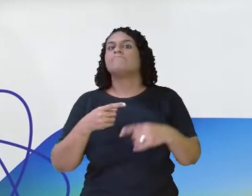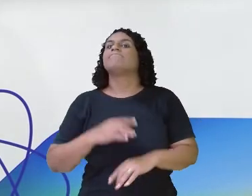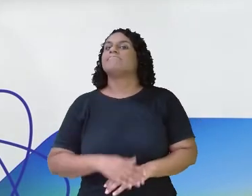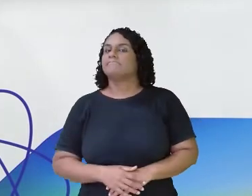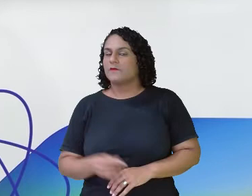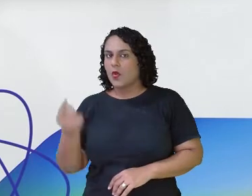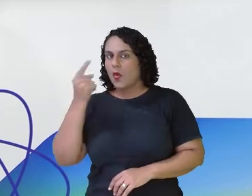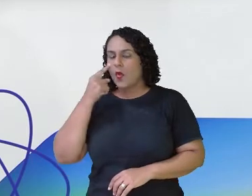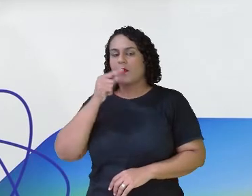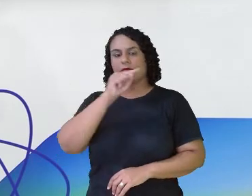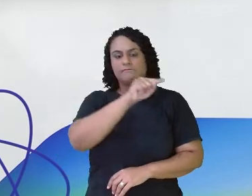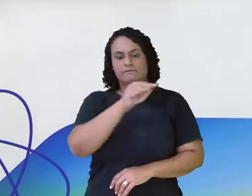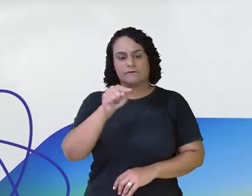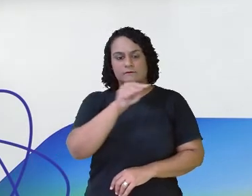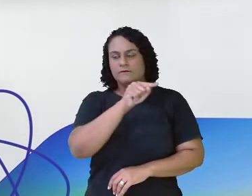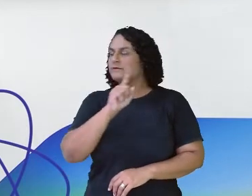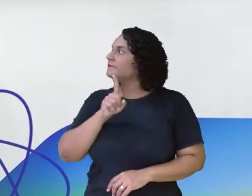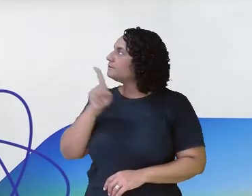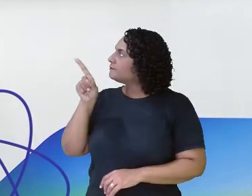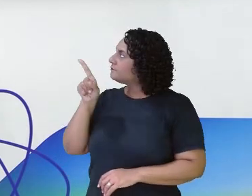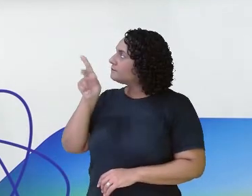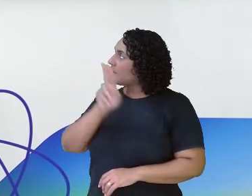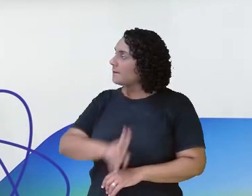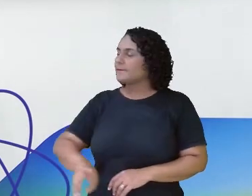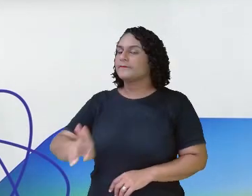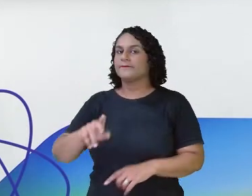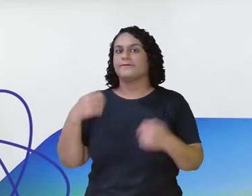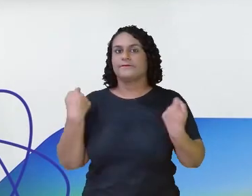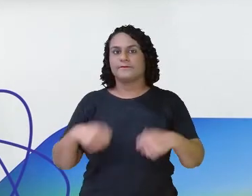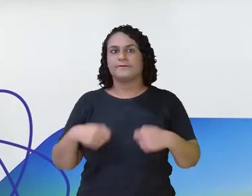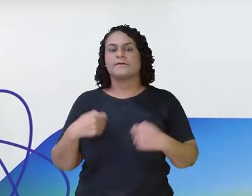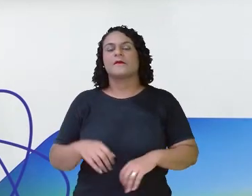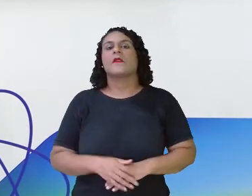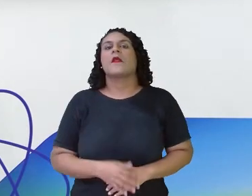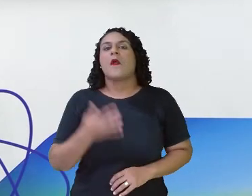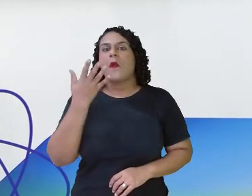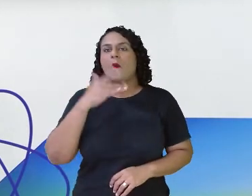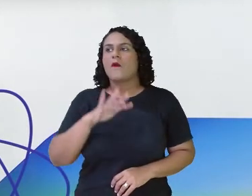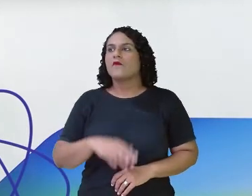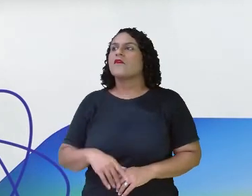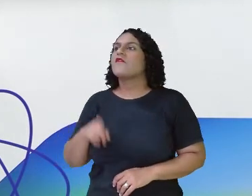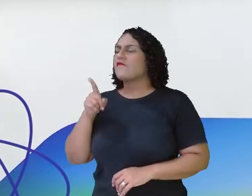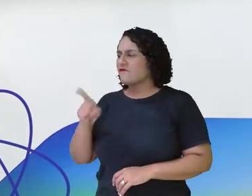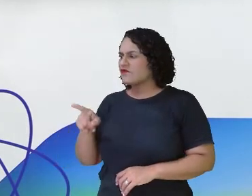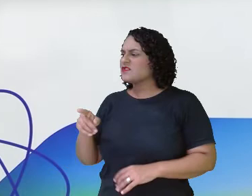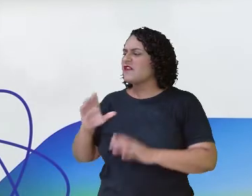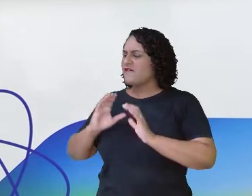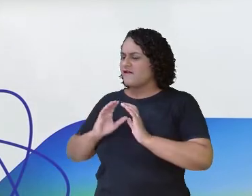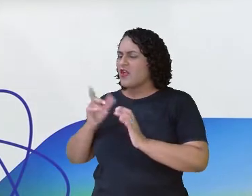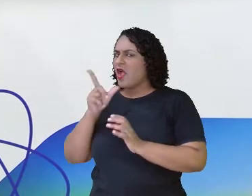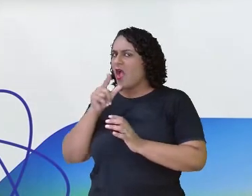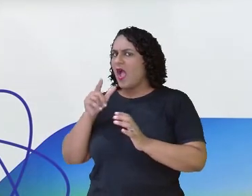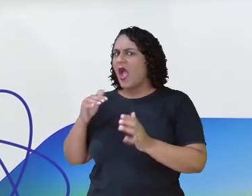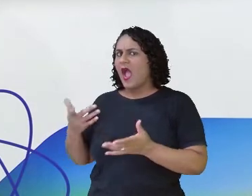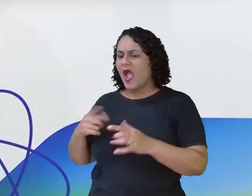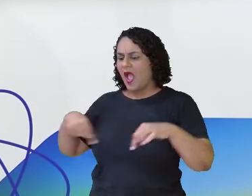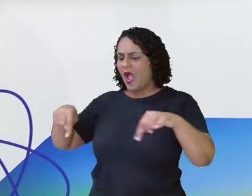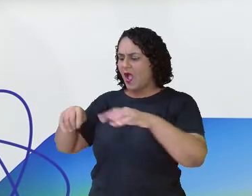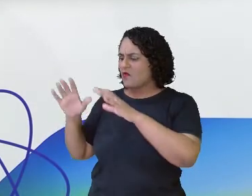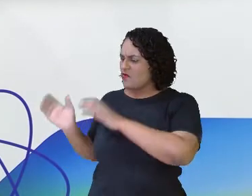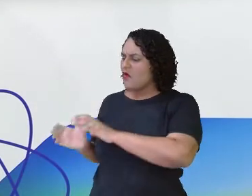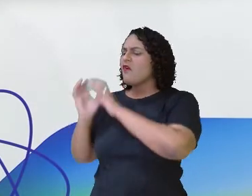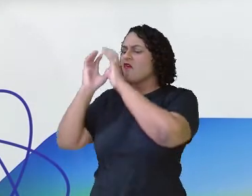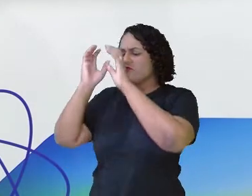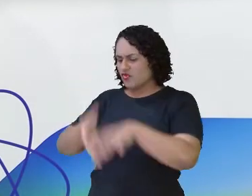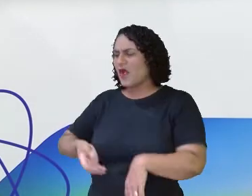começa ali com o travessão. Quando o menino diz assim, ó, vai para a água, sim senhor, tem uma vírgulazinha para dar